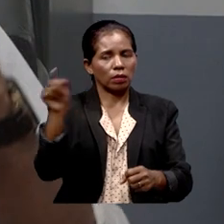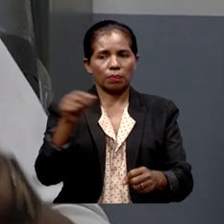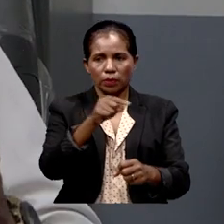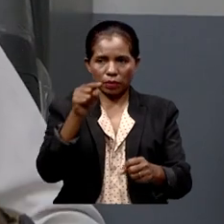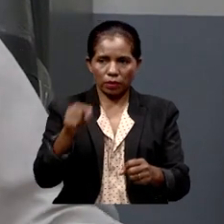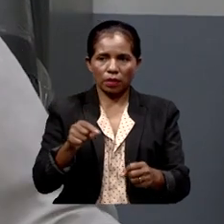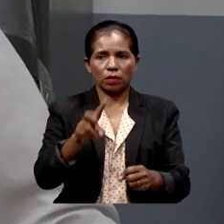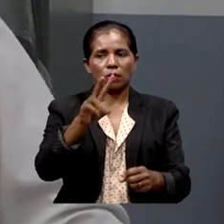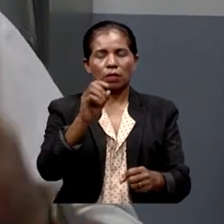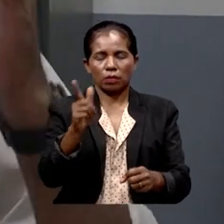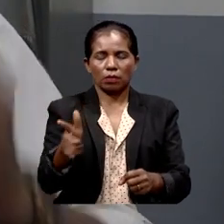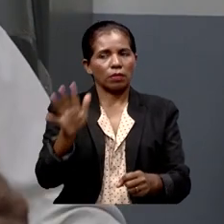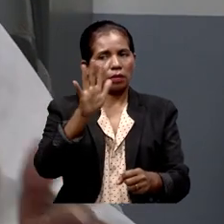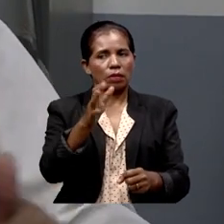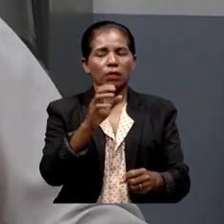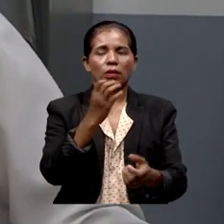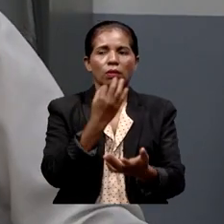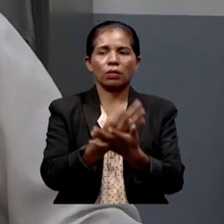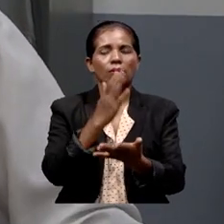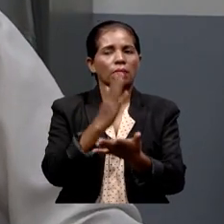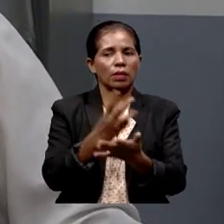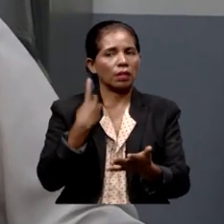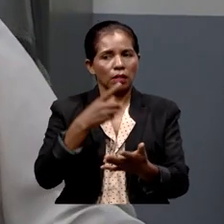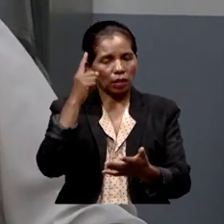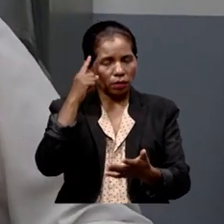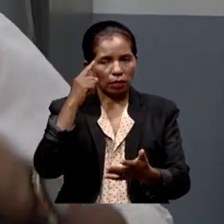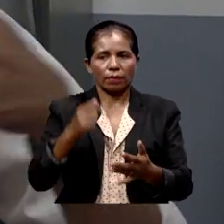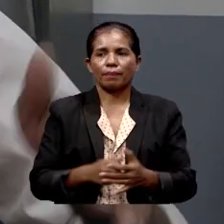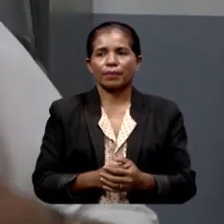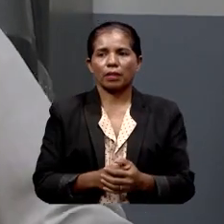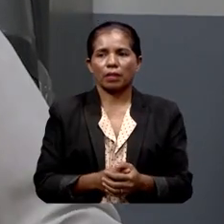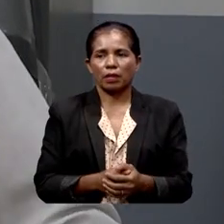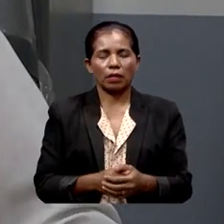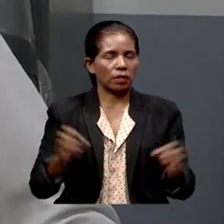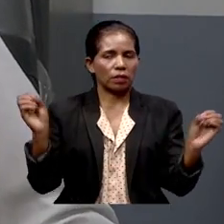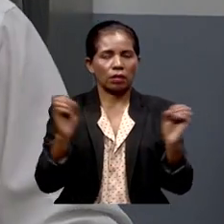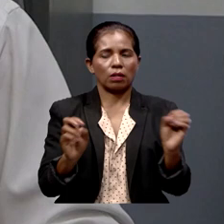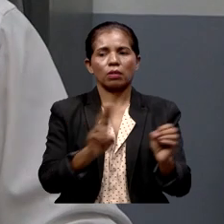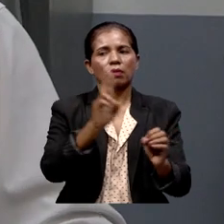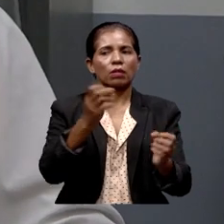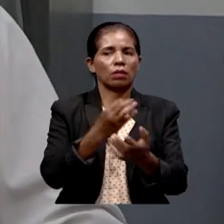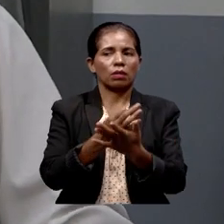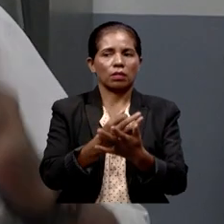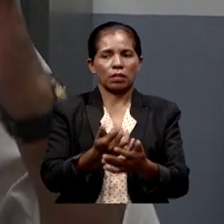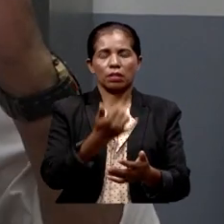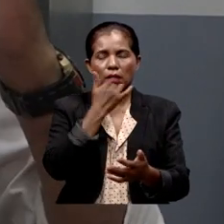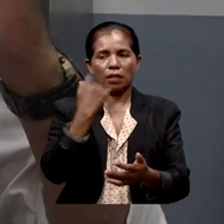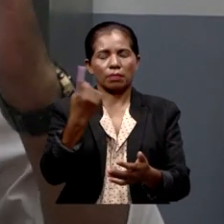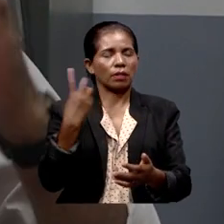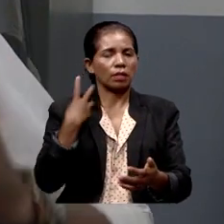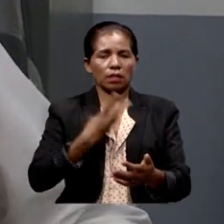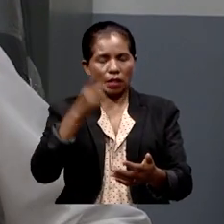kata 2025 ni niane o sida para to hene be tabela imaginana kata sei la executa montante faila na fate ne ita hanoi